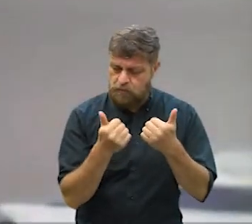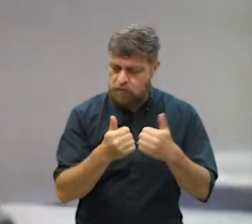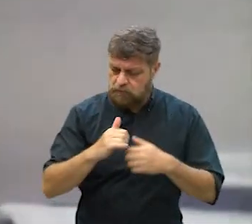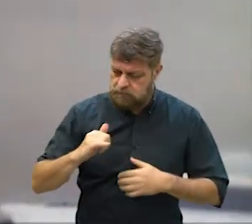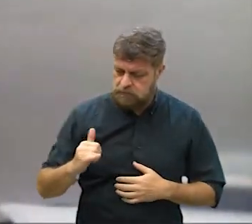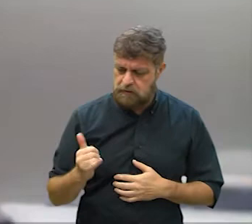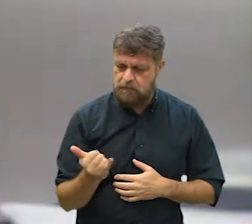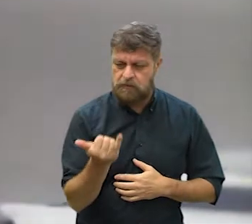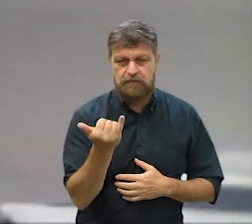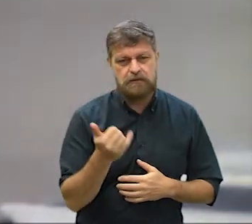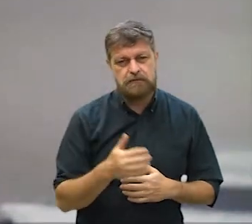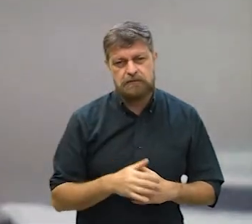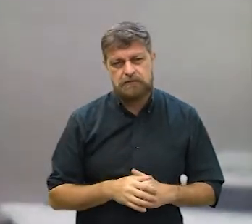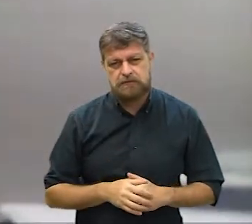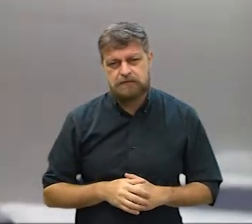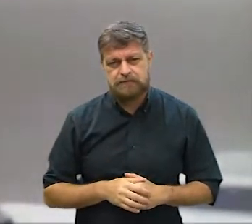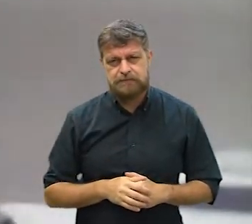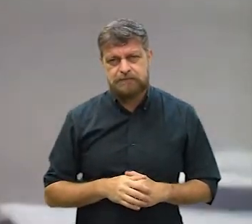proveitoso, foi muito